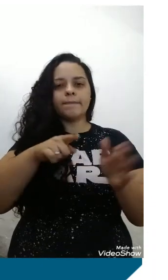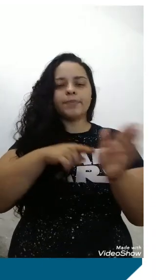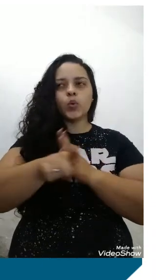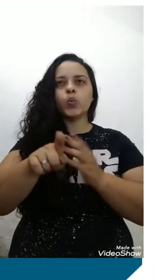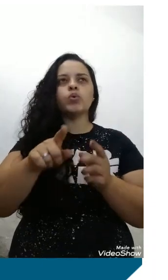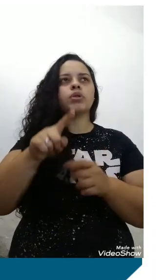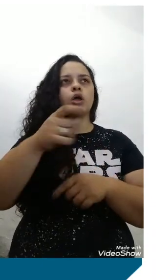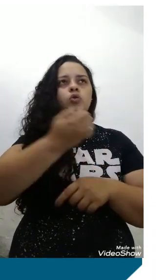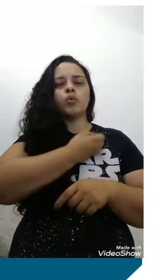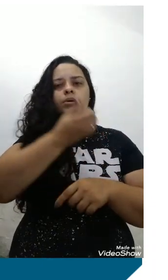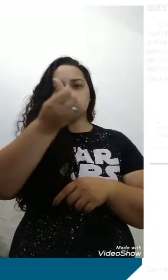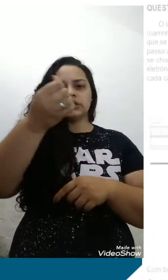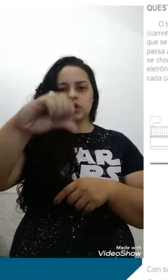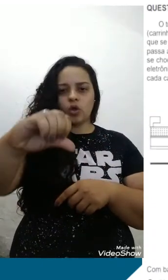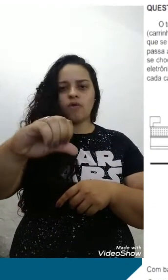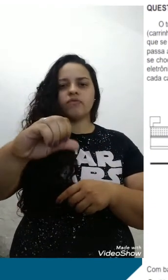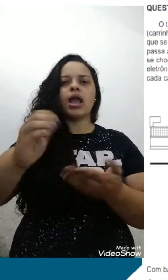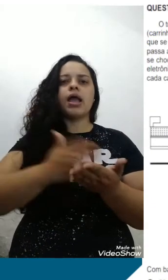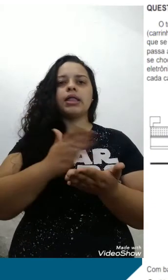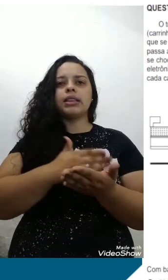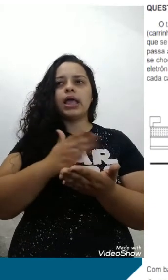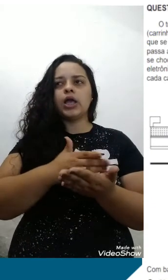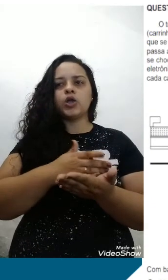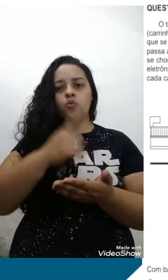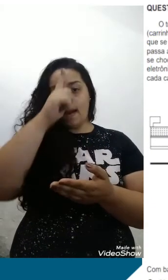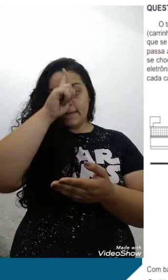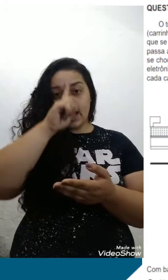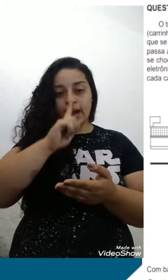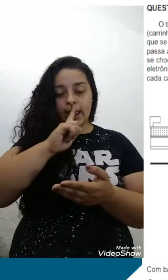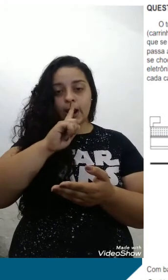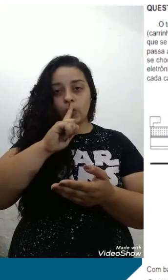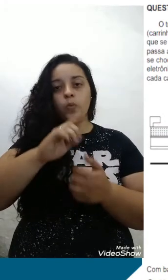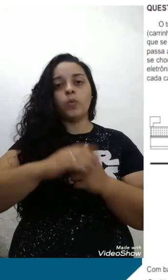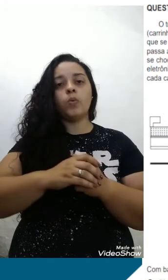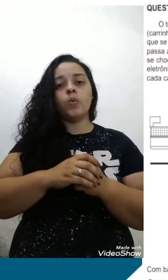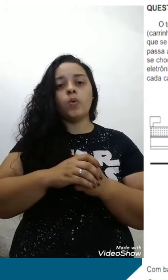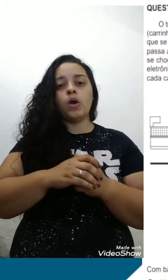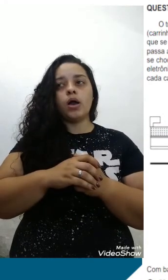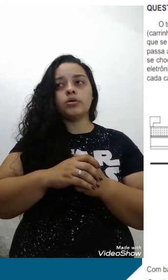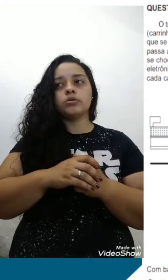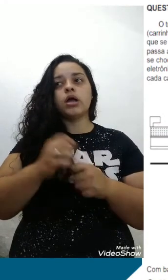Temos a questão número 69 do caderno amarelo